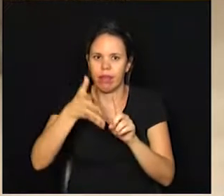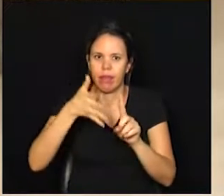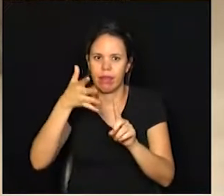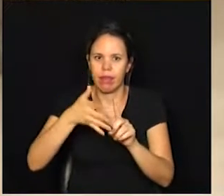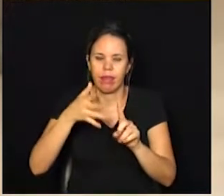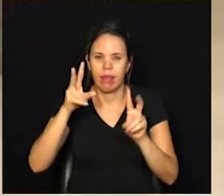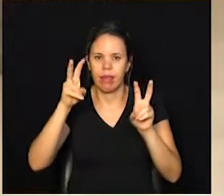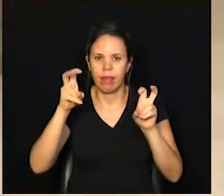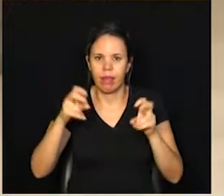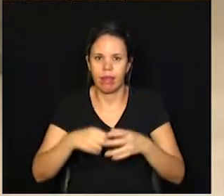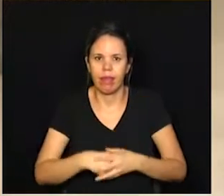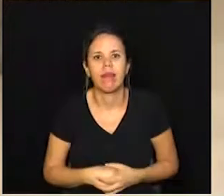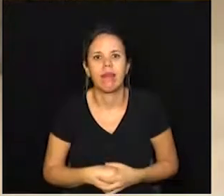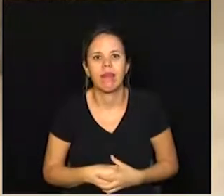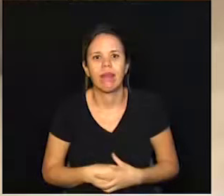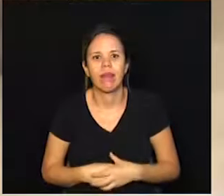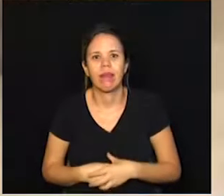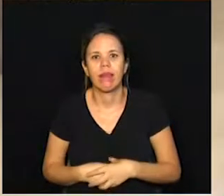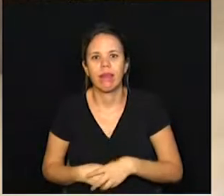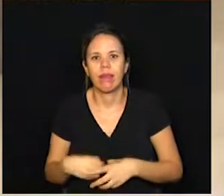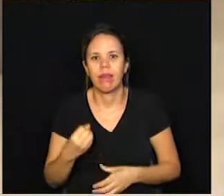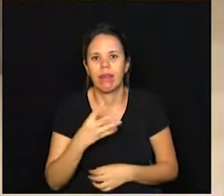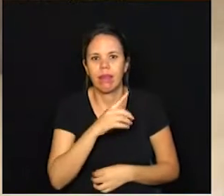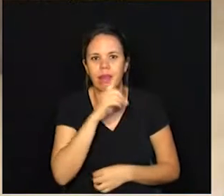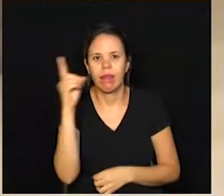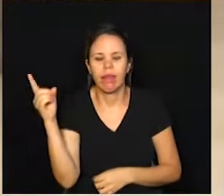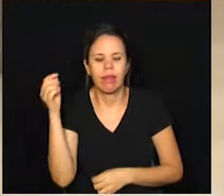essa temática. Bom dia,